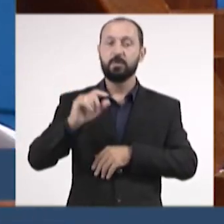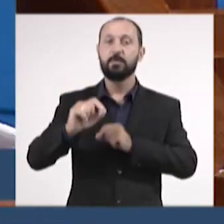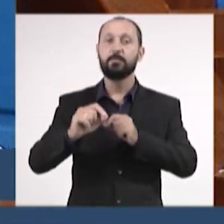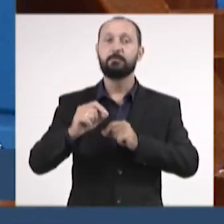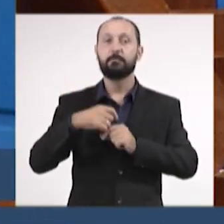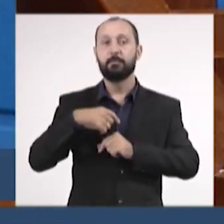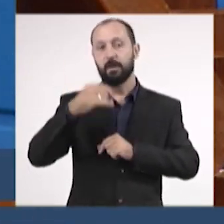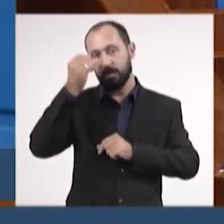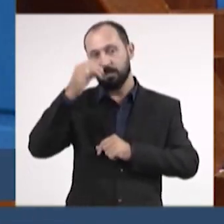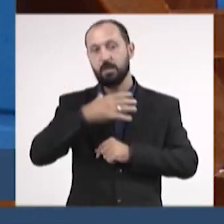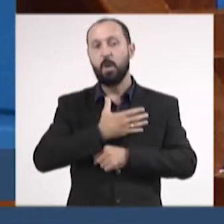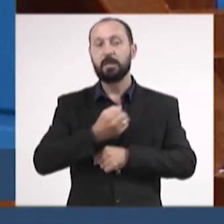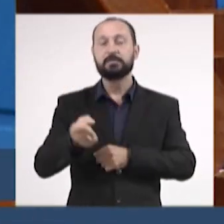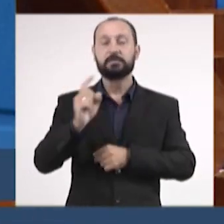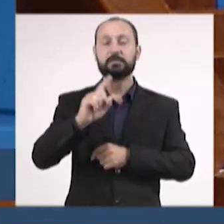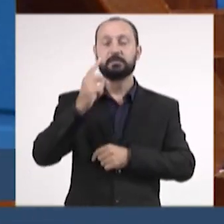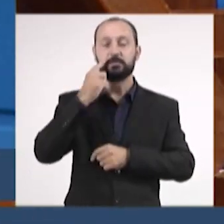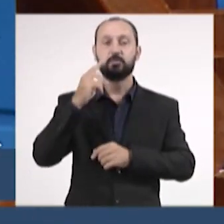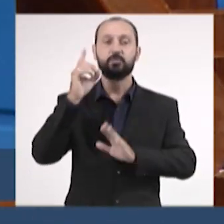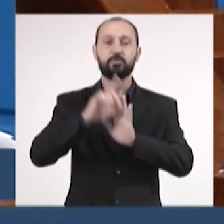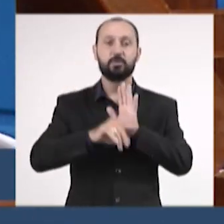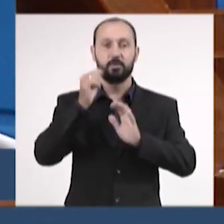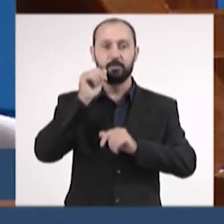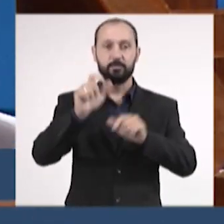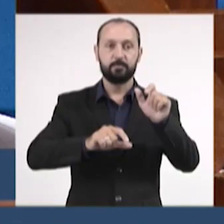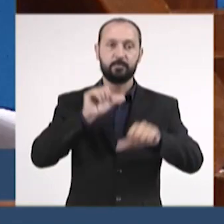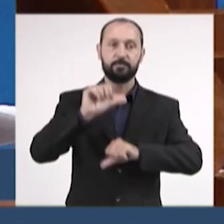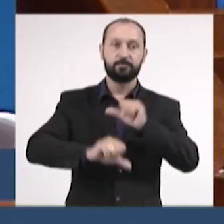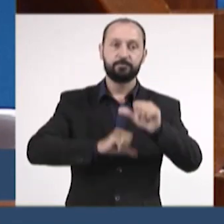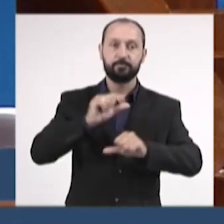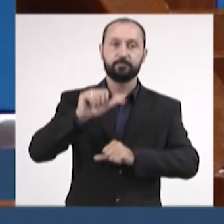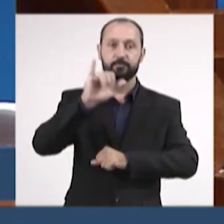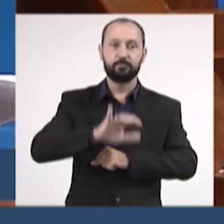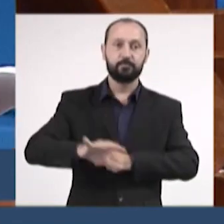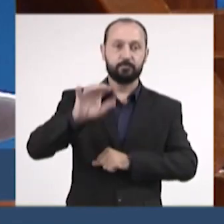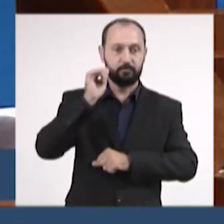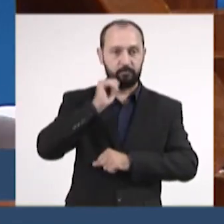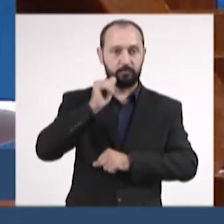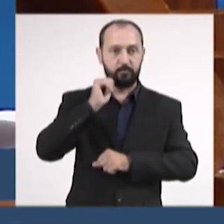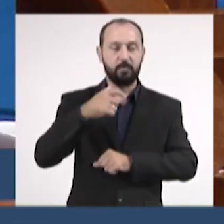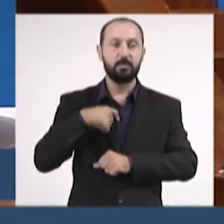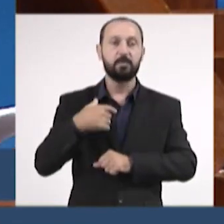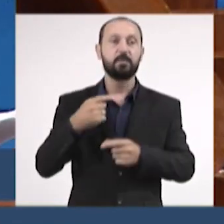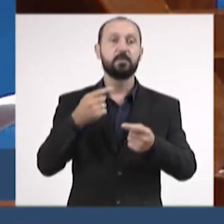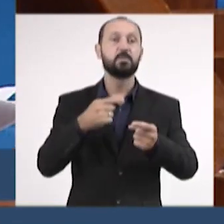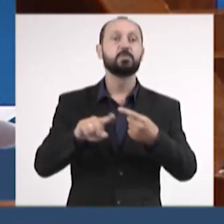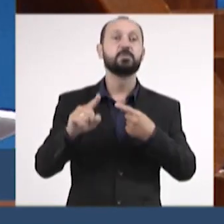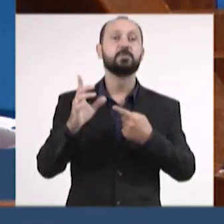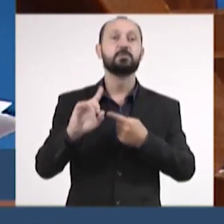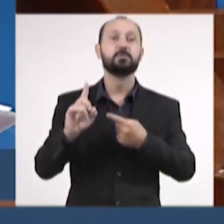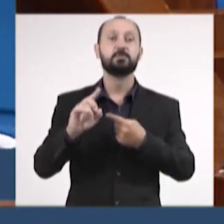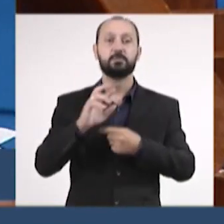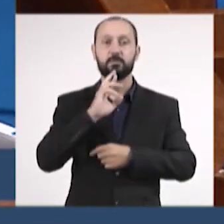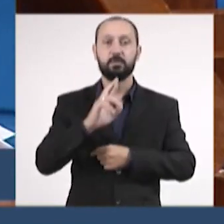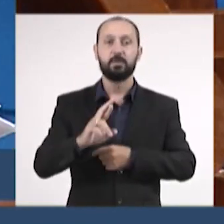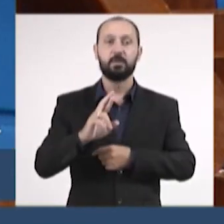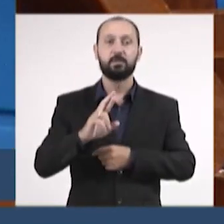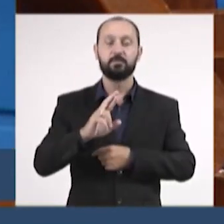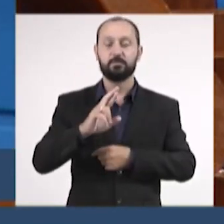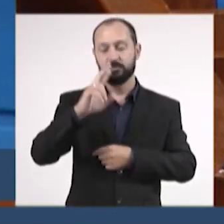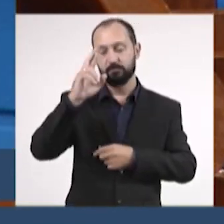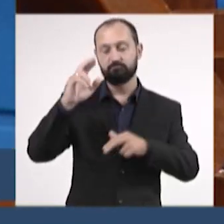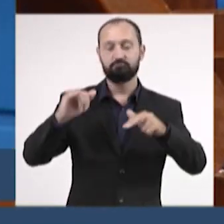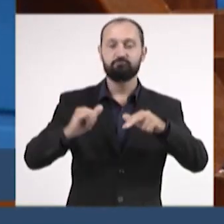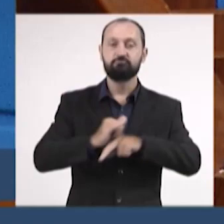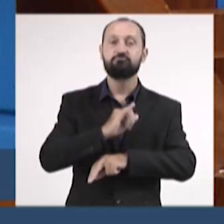para a negação do direito das mulheres, a desconstrução da imagem da mulher e a desqualificação do relato da vítima e